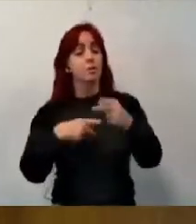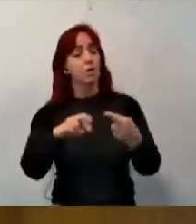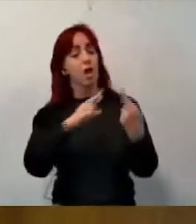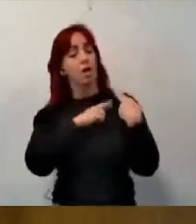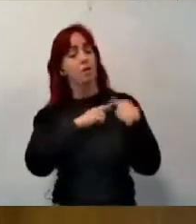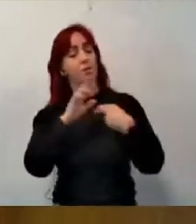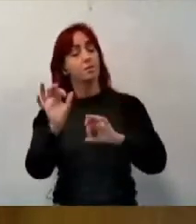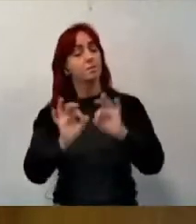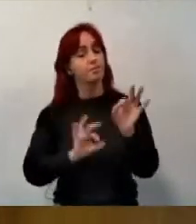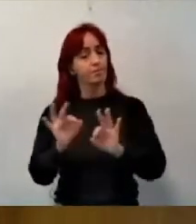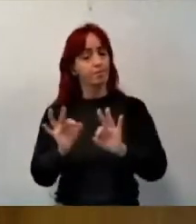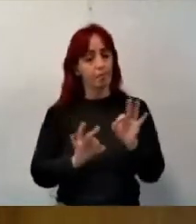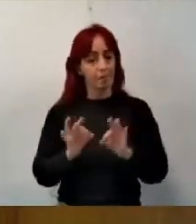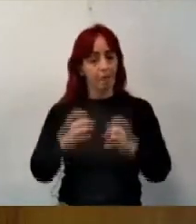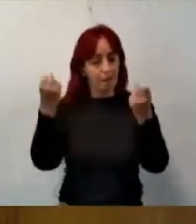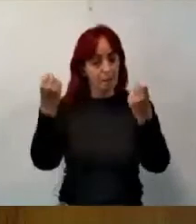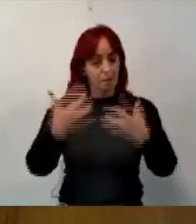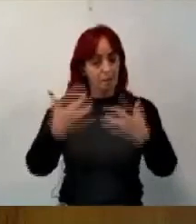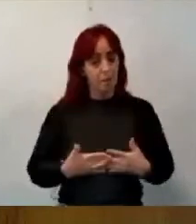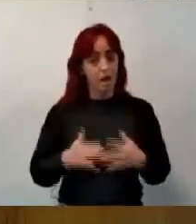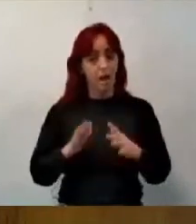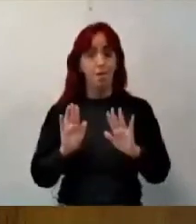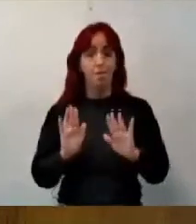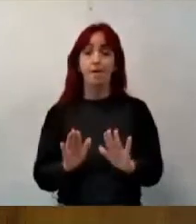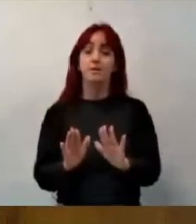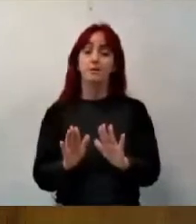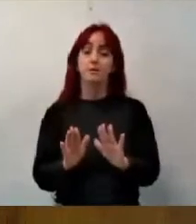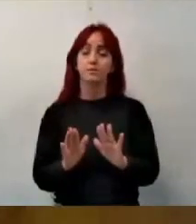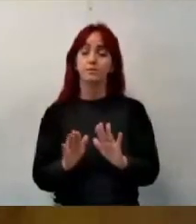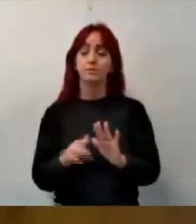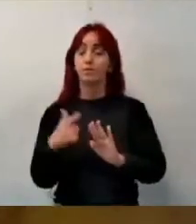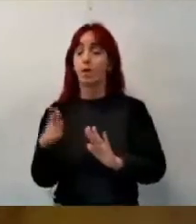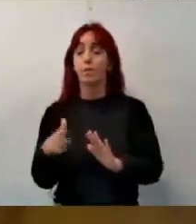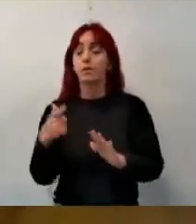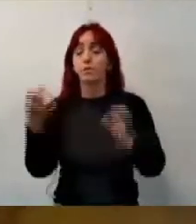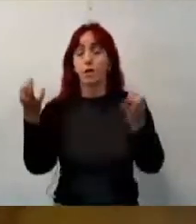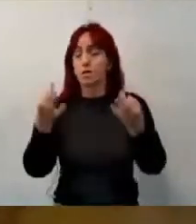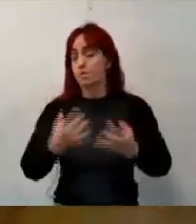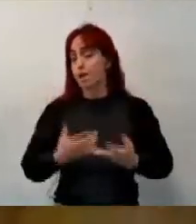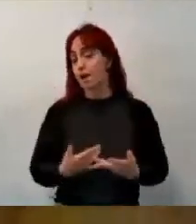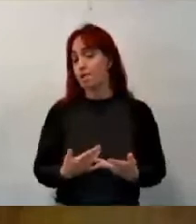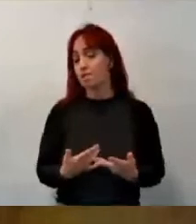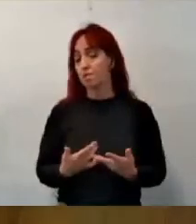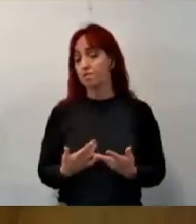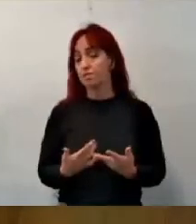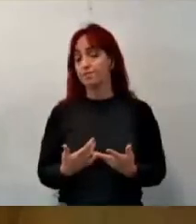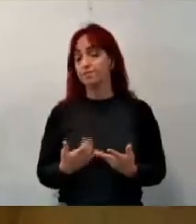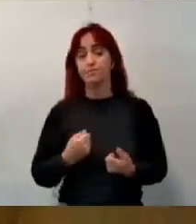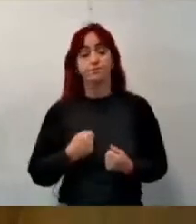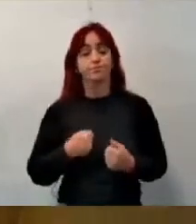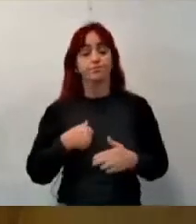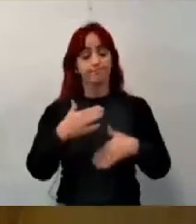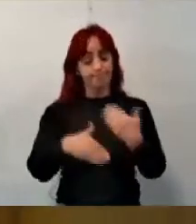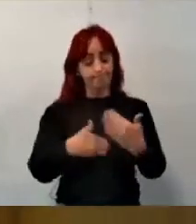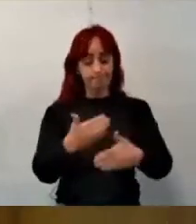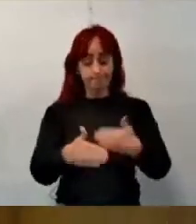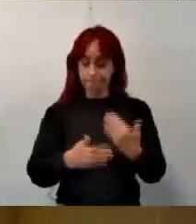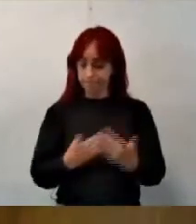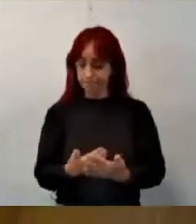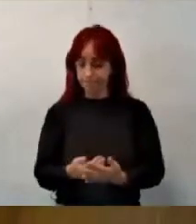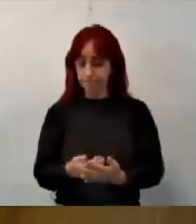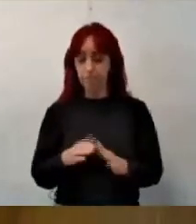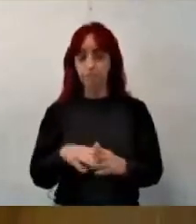tem explicação vamos tratorar e Vereador Bruno Miranda Com todo o respeito que eu tenho pelo senhor como líder de